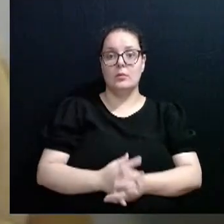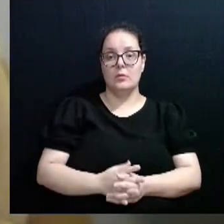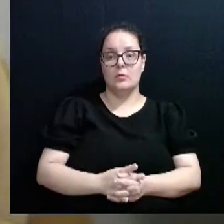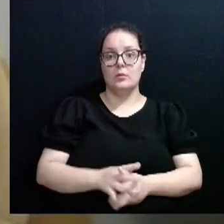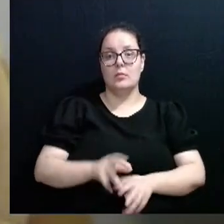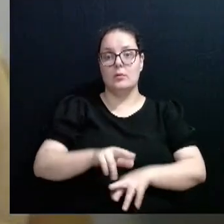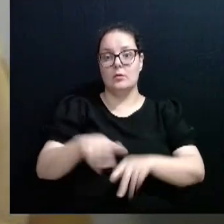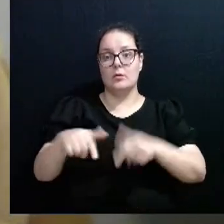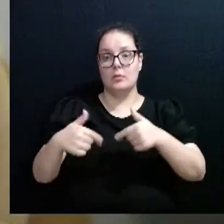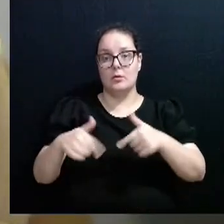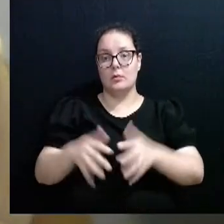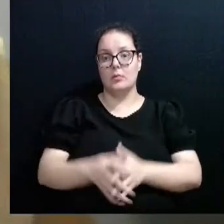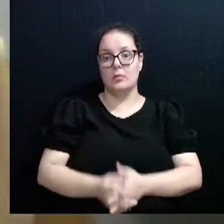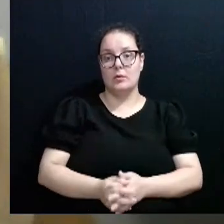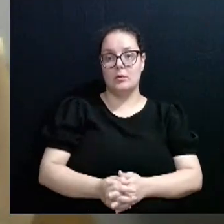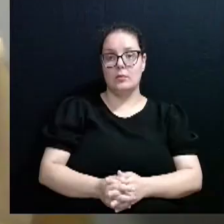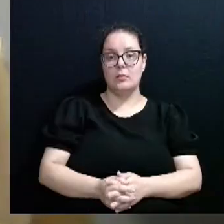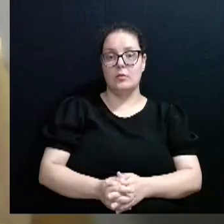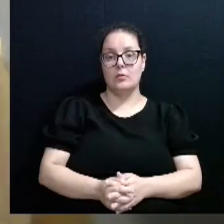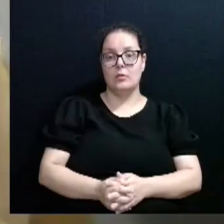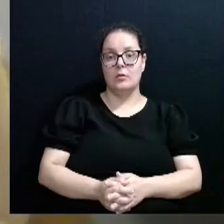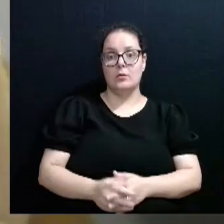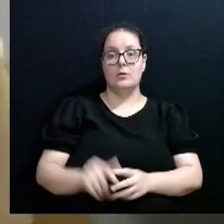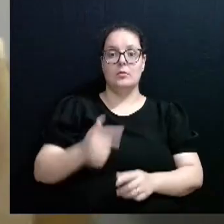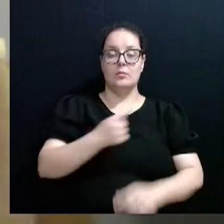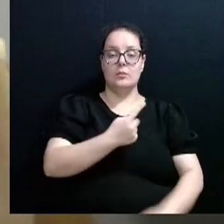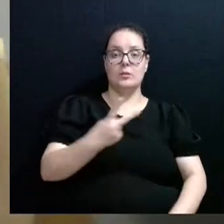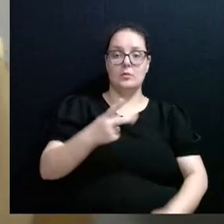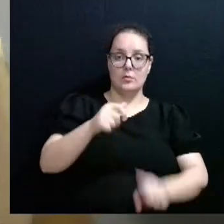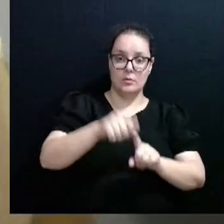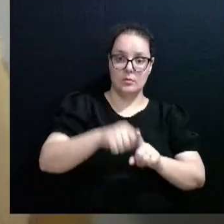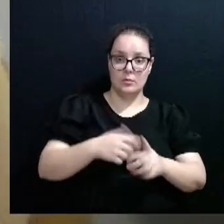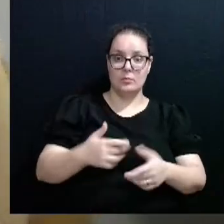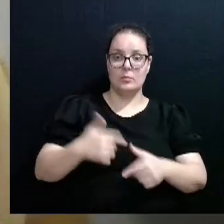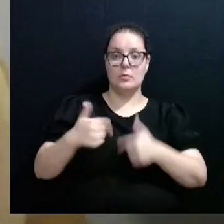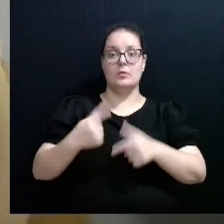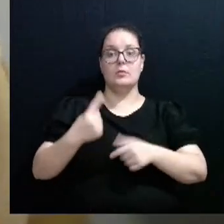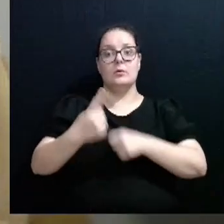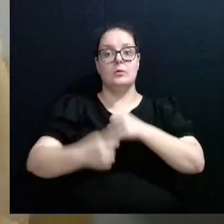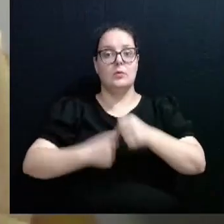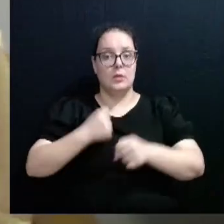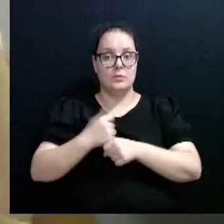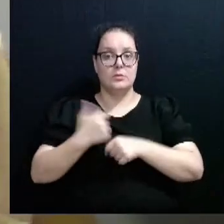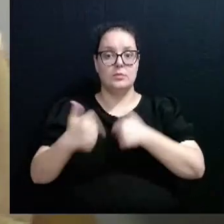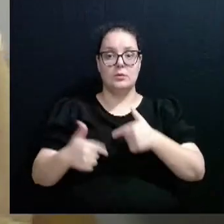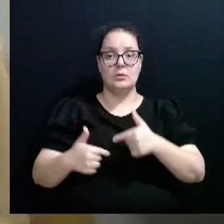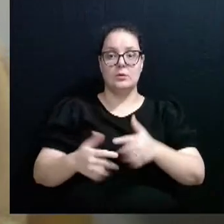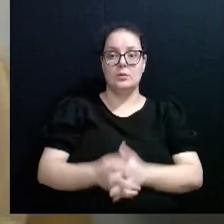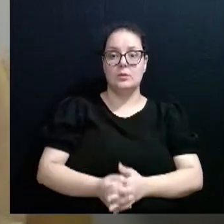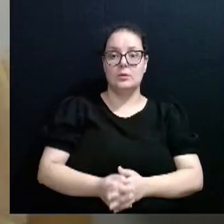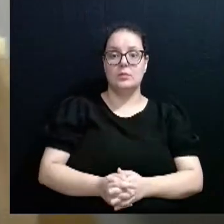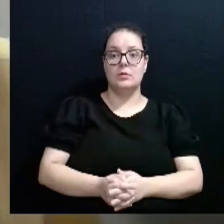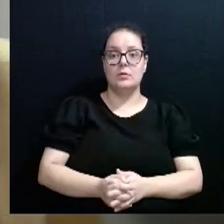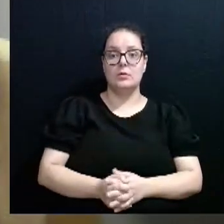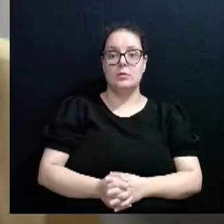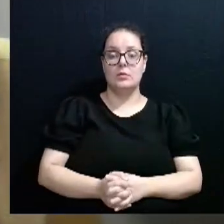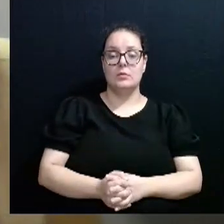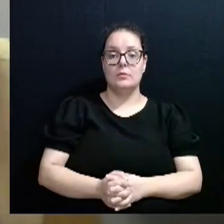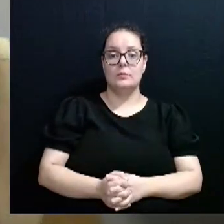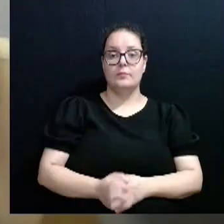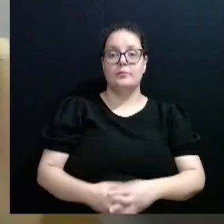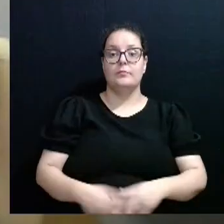não têm os 12 meses, né, ainda não têm um ano de casa, não têm período aquisitivo, ele também pode